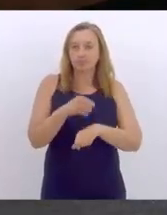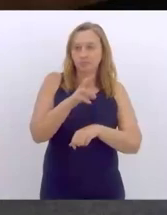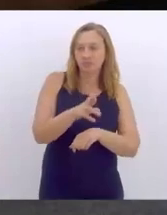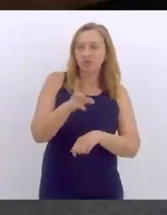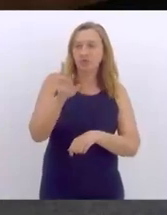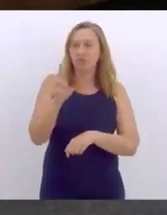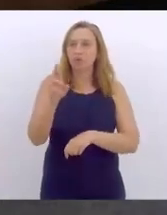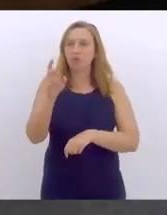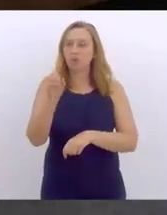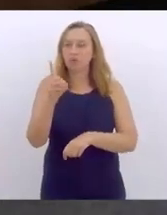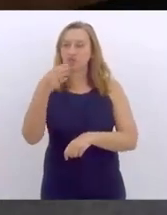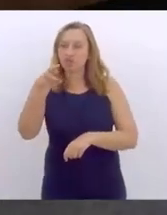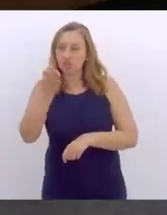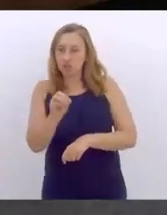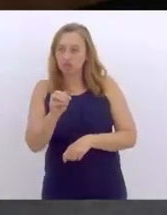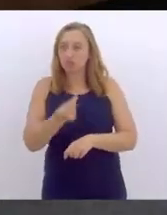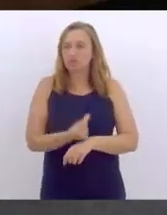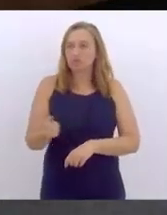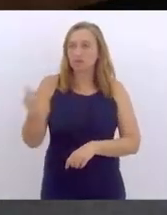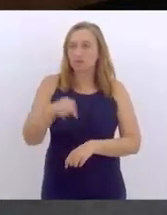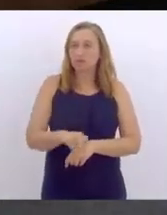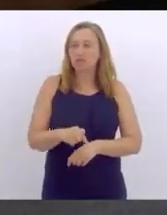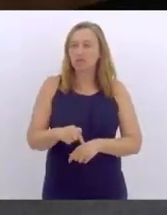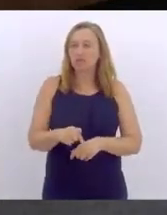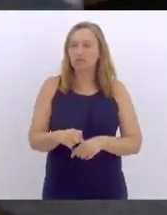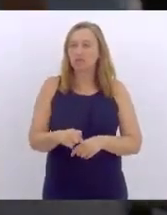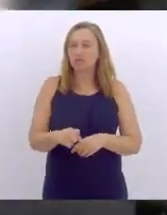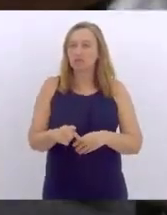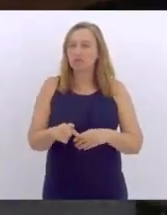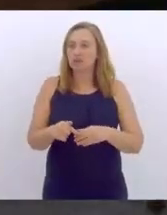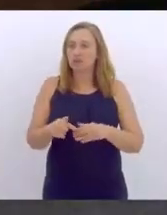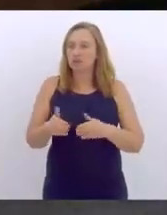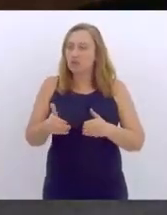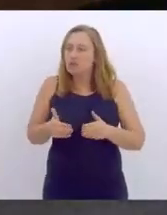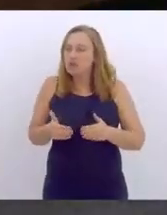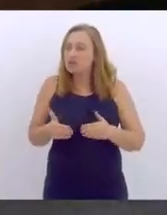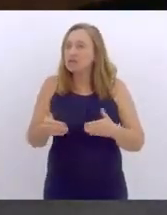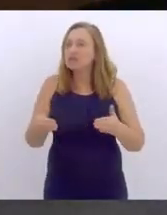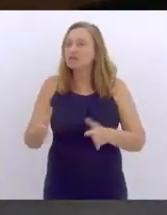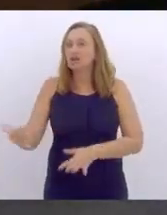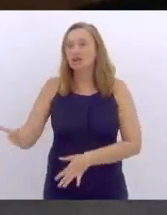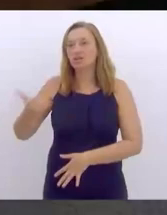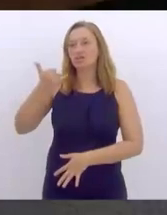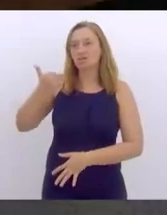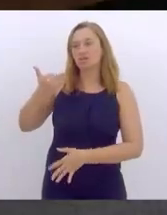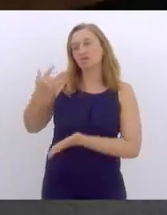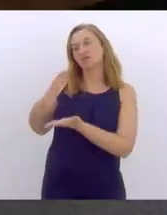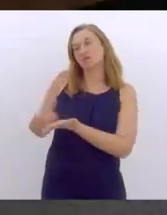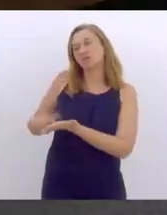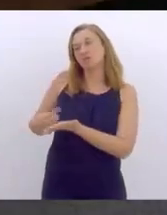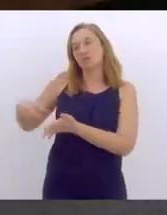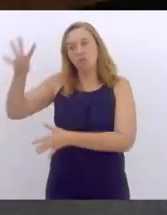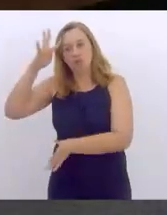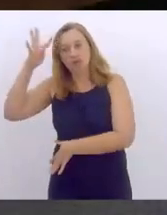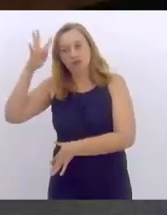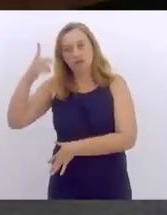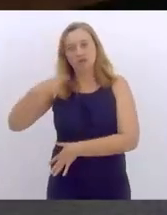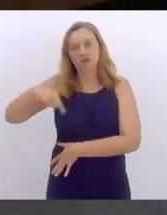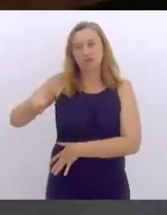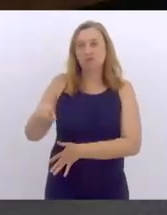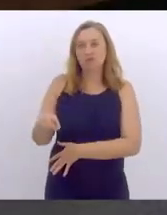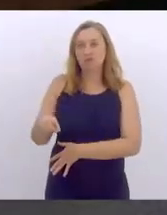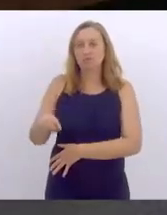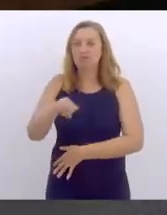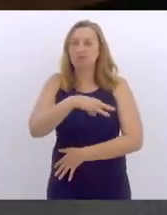Rodrigo Terra e saímos daqui com uma porta se abrindo. Ele telefonou e agendou essa reunião na quarta-feira. Vamos dar o crédito